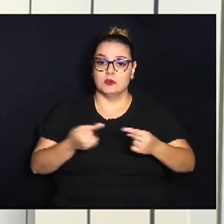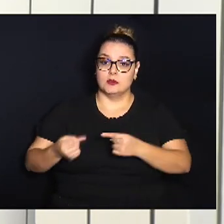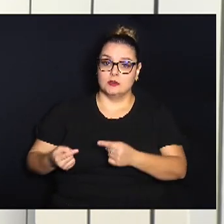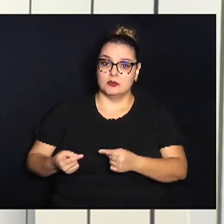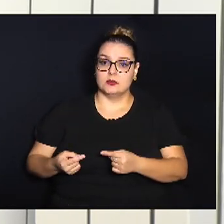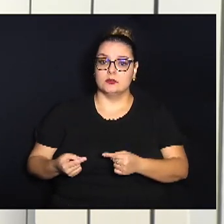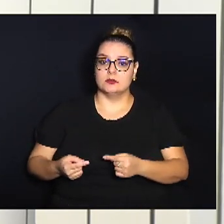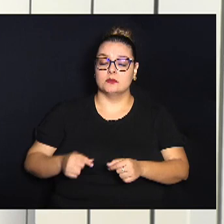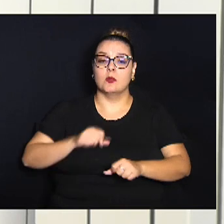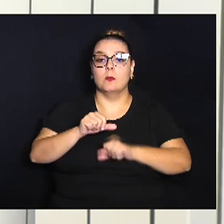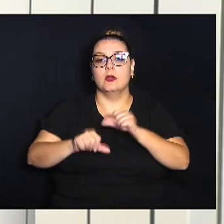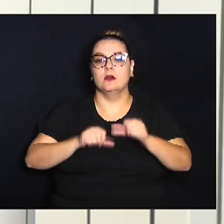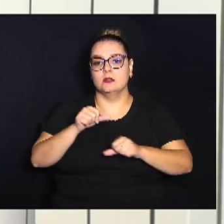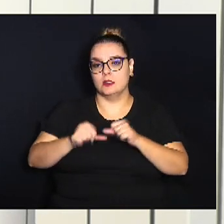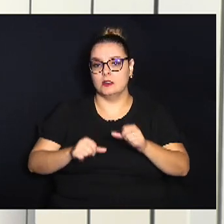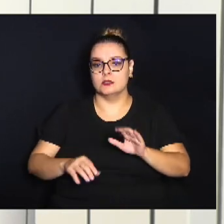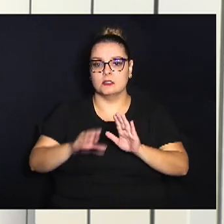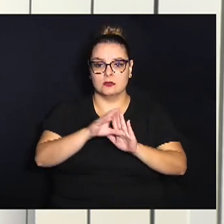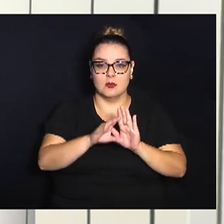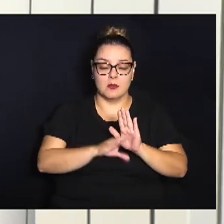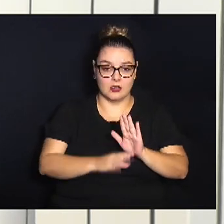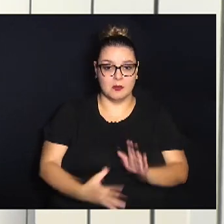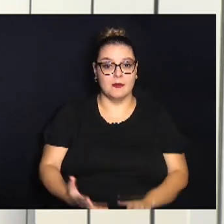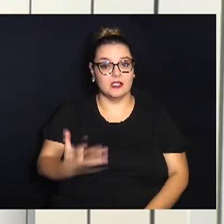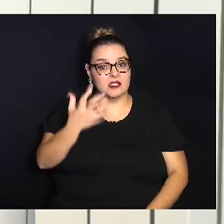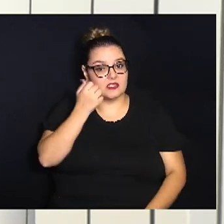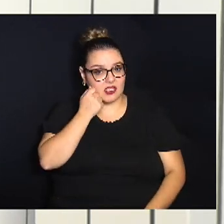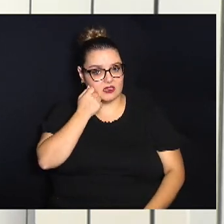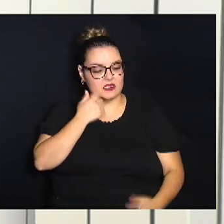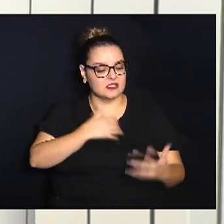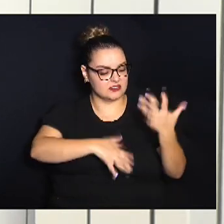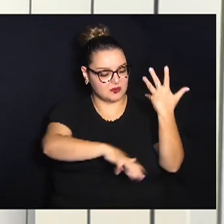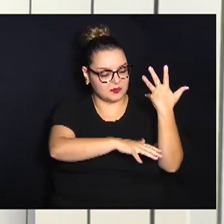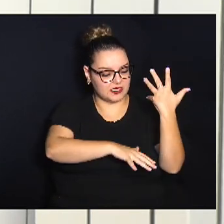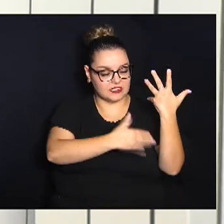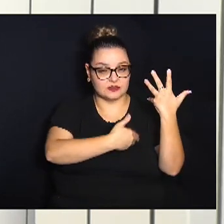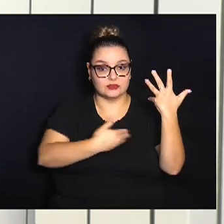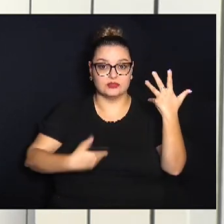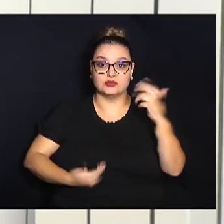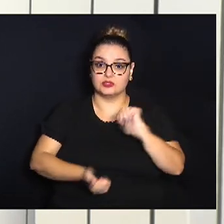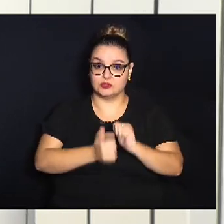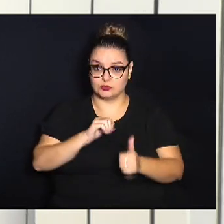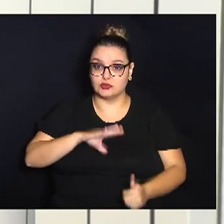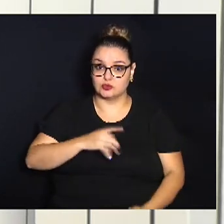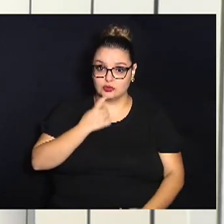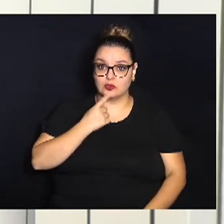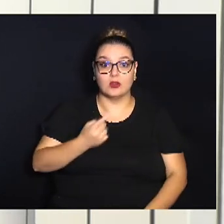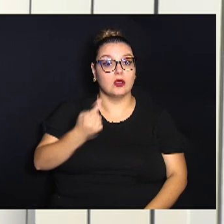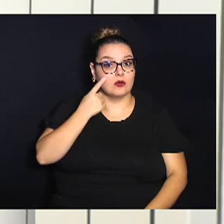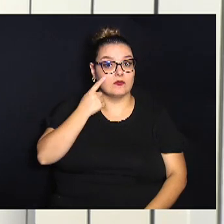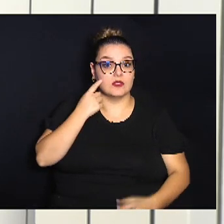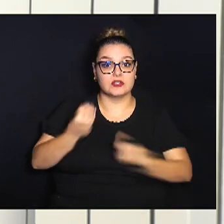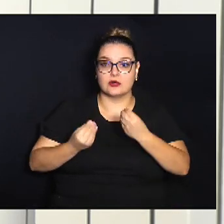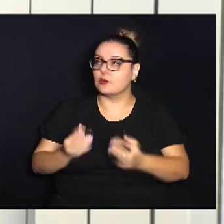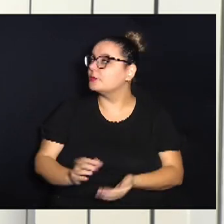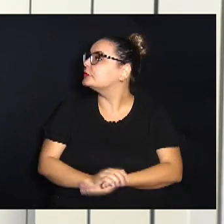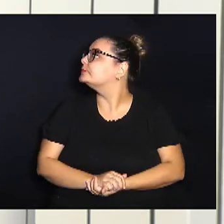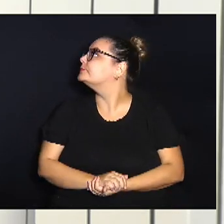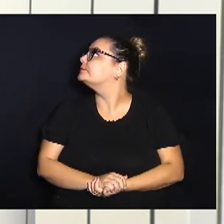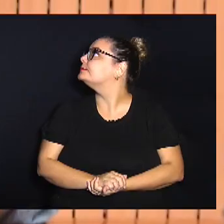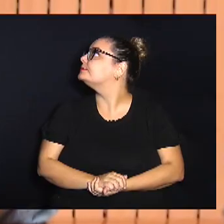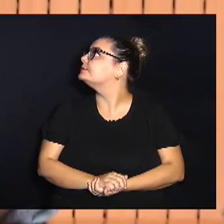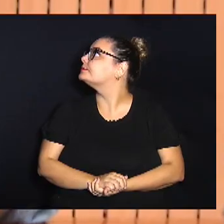uma alteração do programa de adoção de praças públicas e de esportes no município. Confere só.